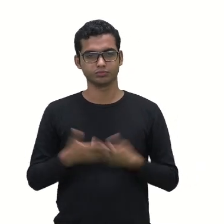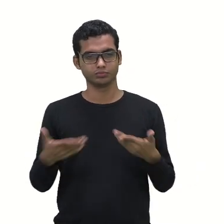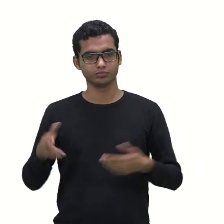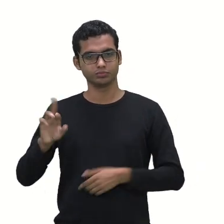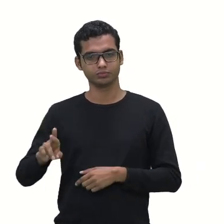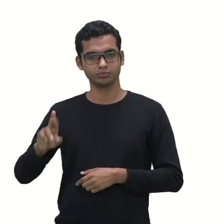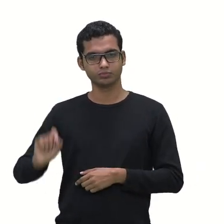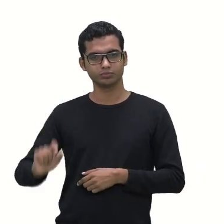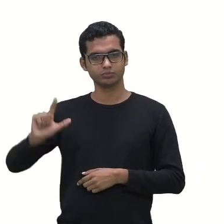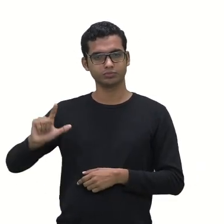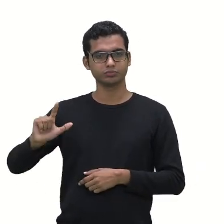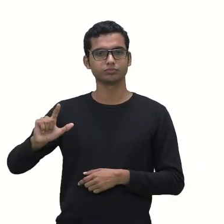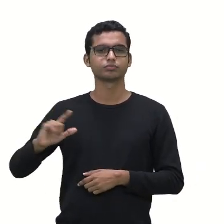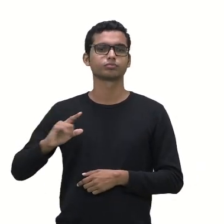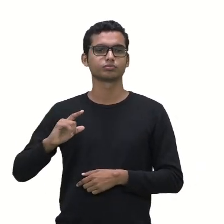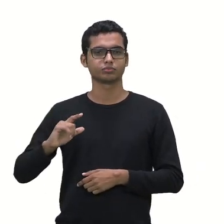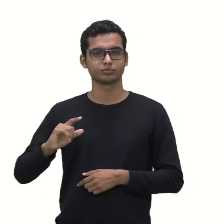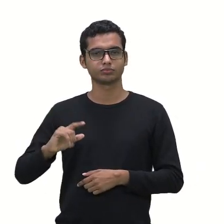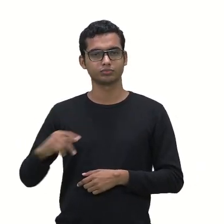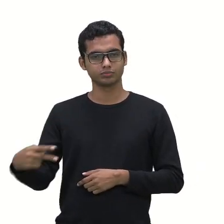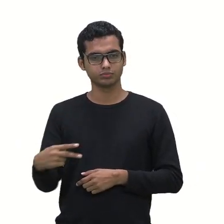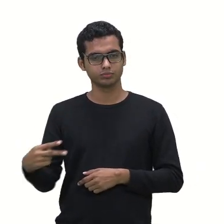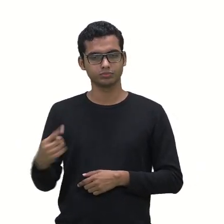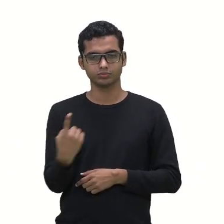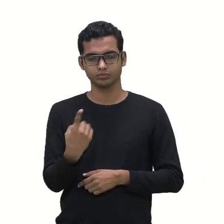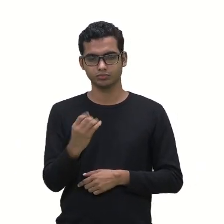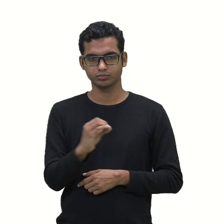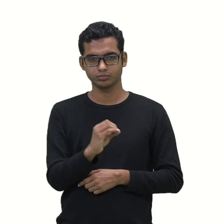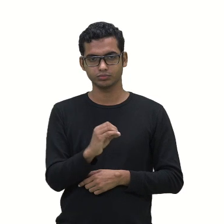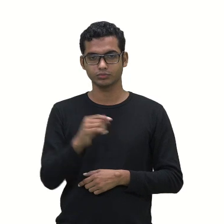75 mais 25, 100.